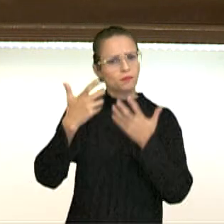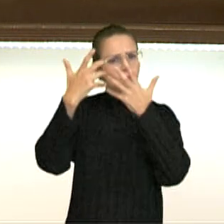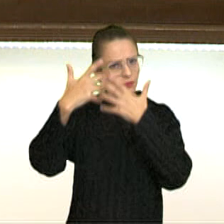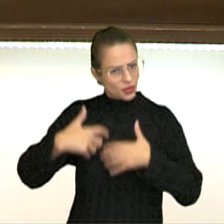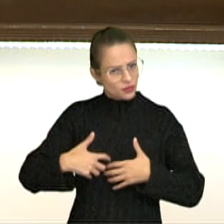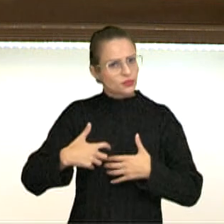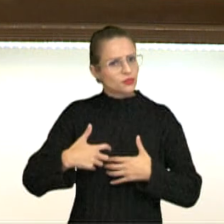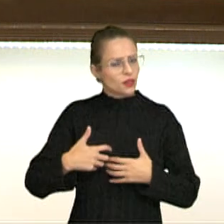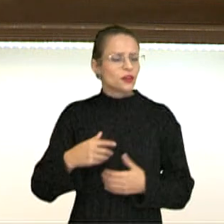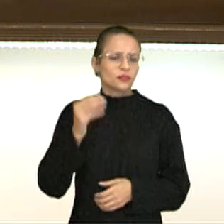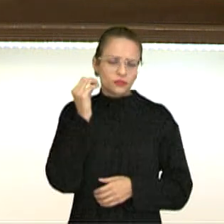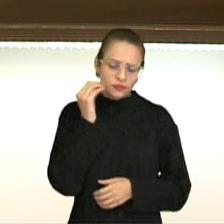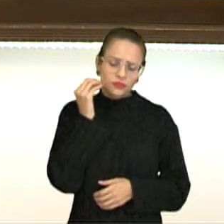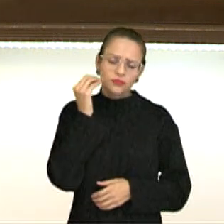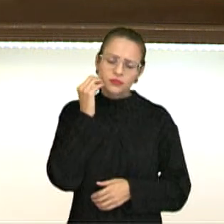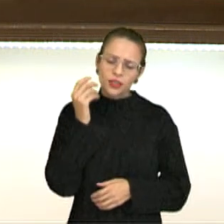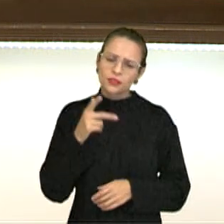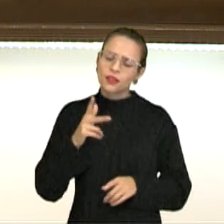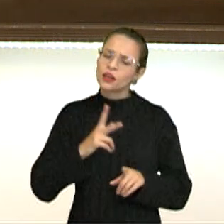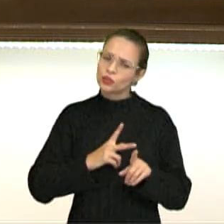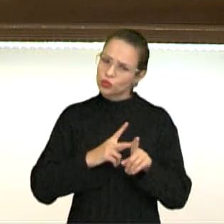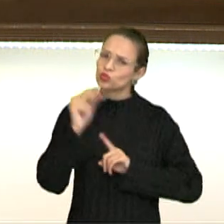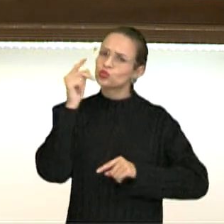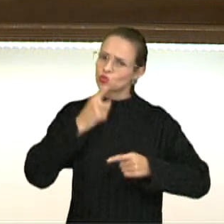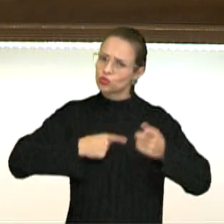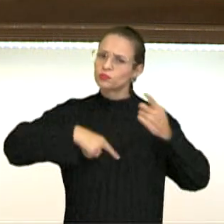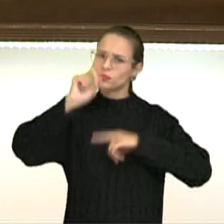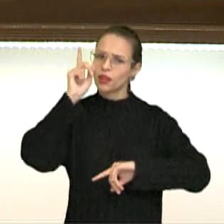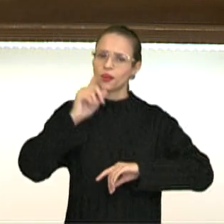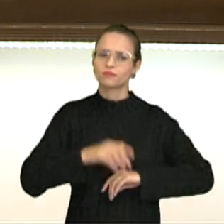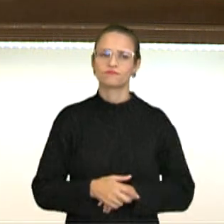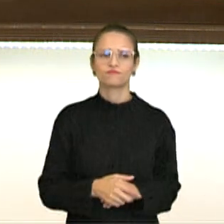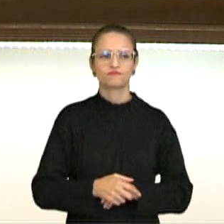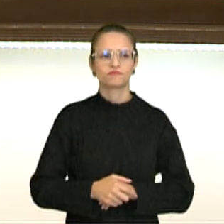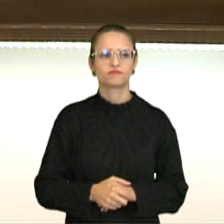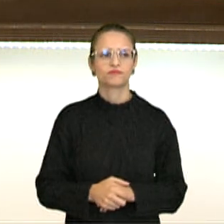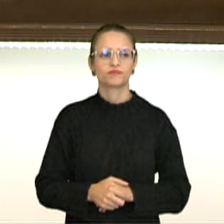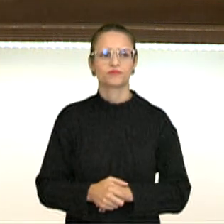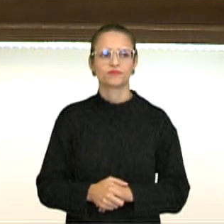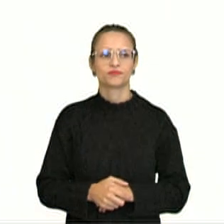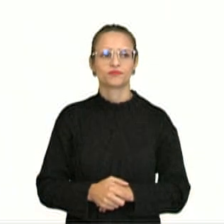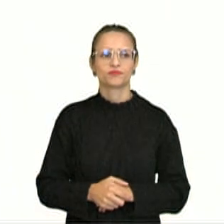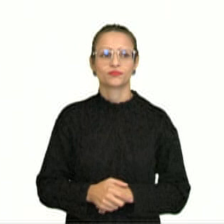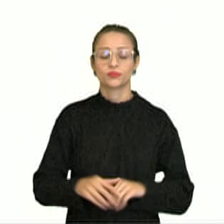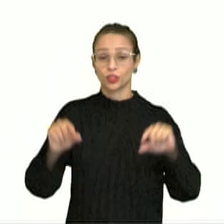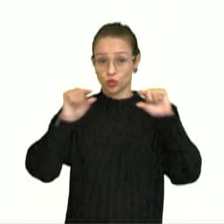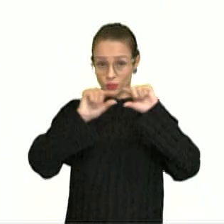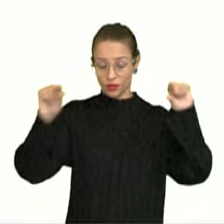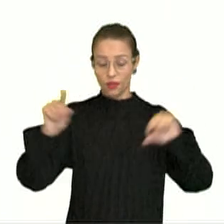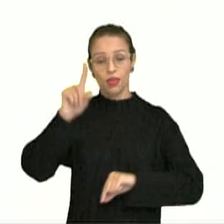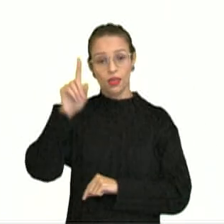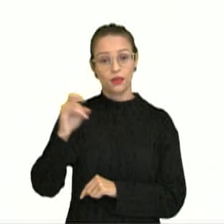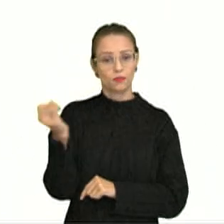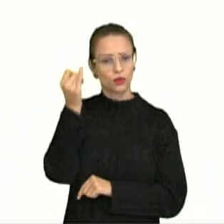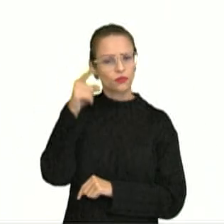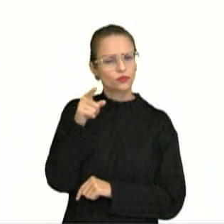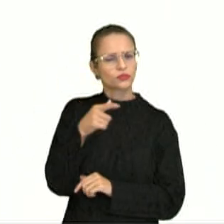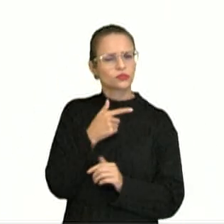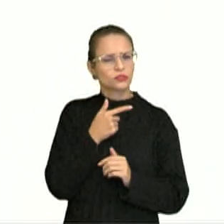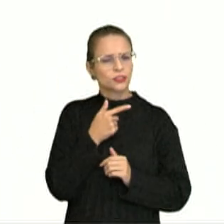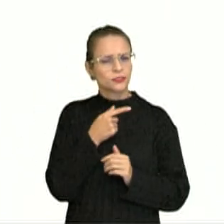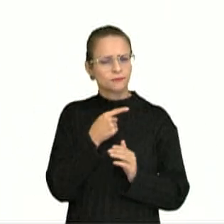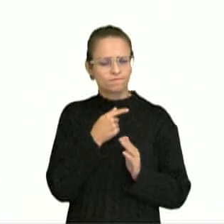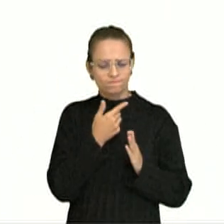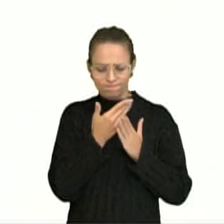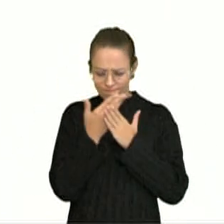pouco e tentar aí superar isso. No período, é importante que você estude suas